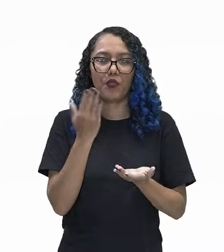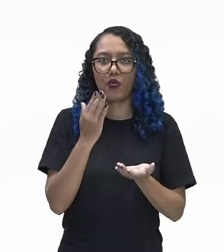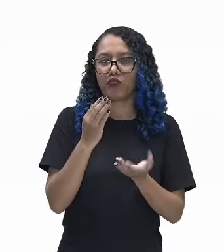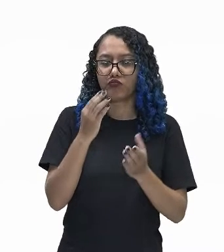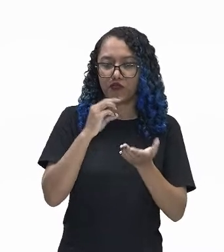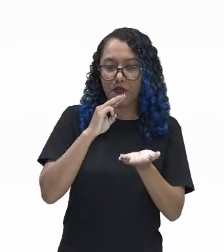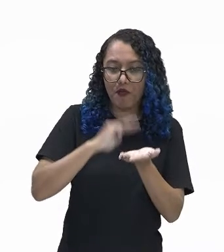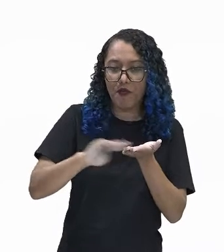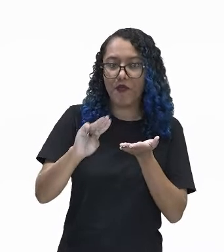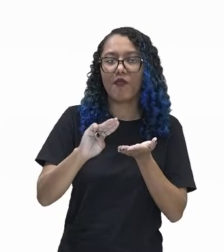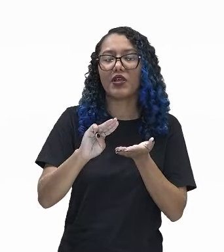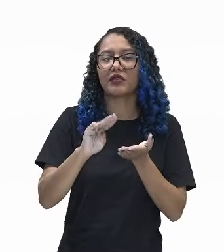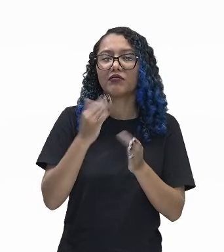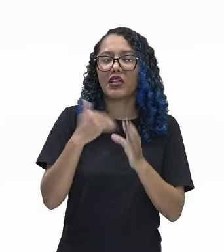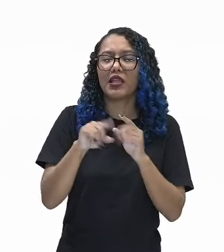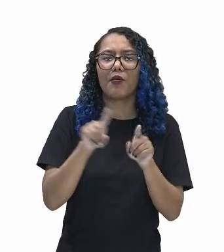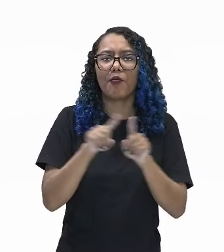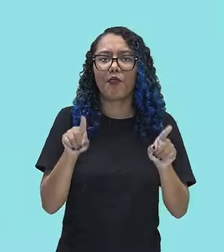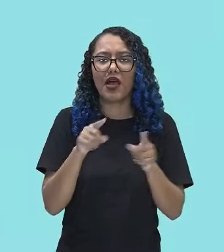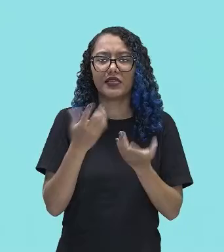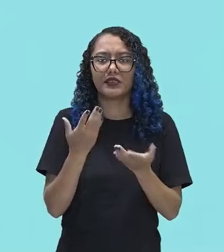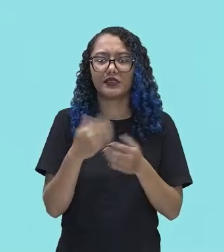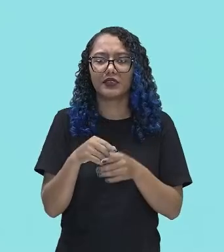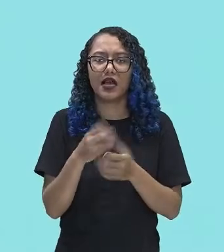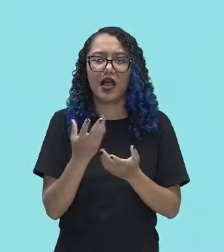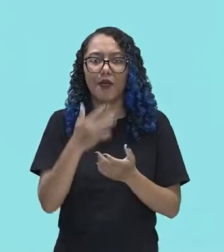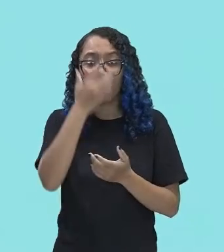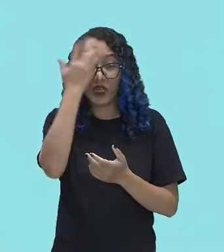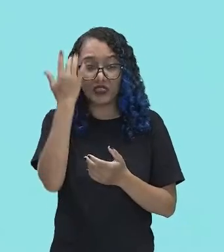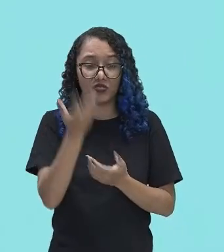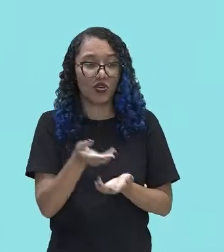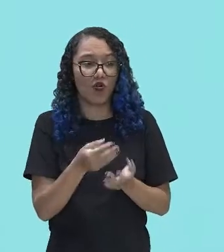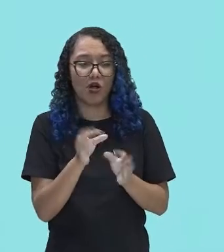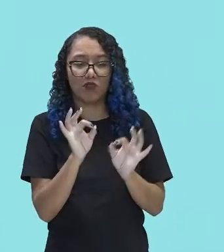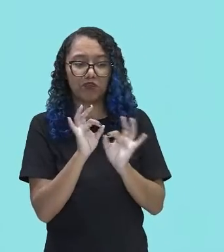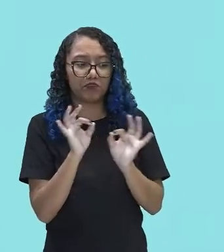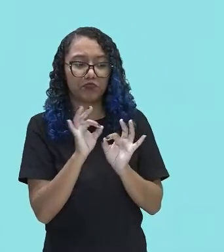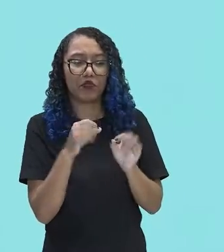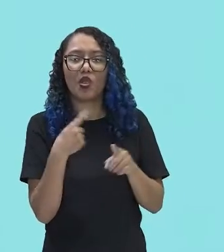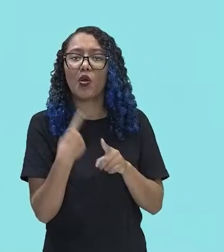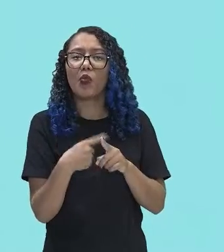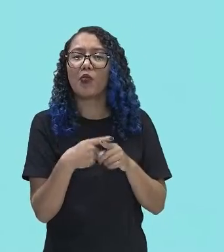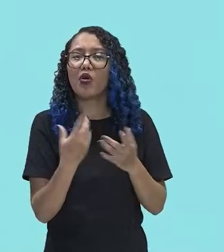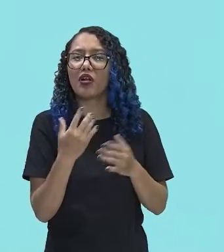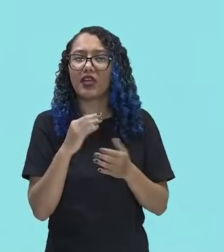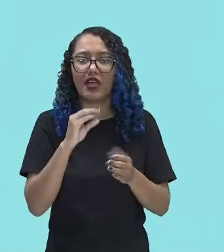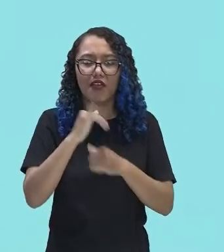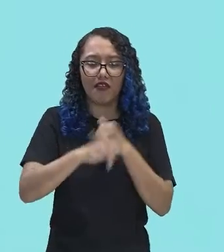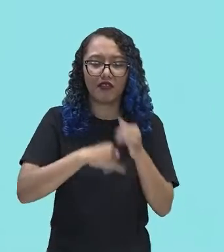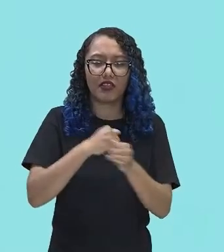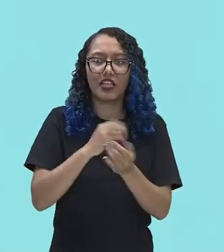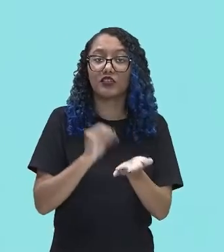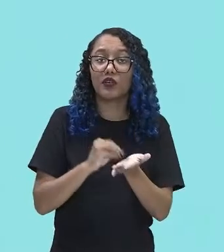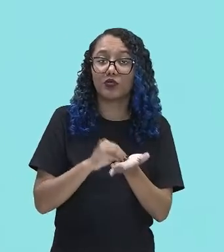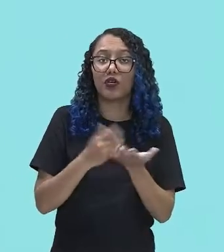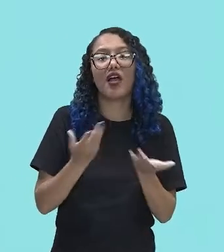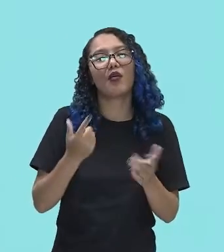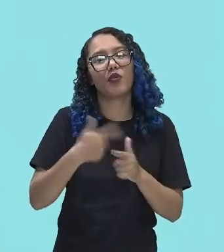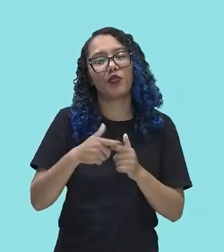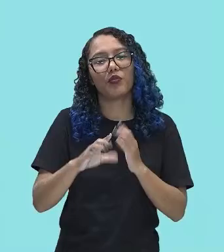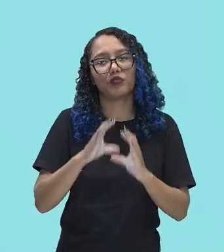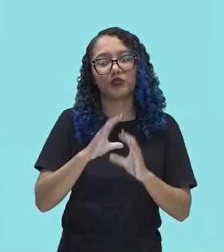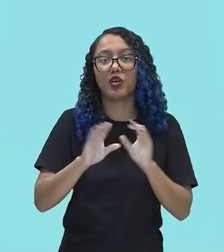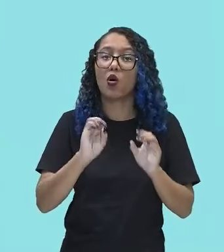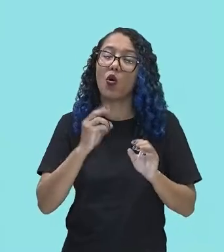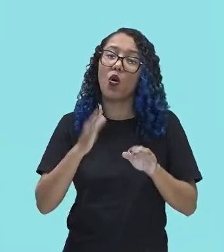então não chegou a mensagem ao receptor. Então, houve ali um probleminha de comunicação. Pode ser o código, de repente eu não